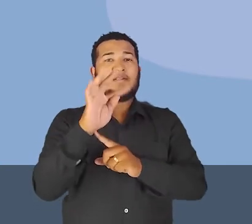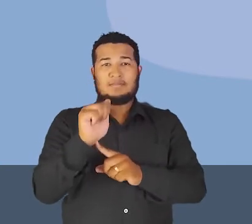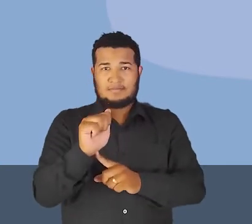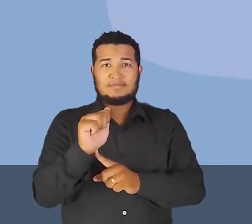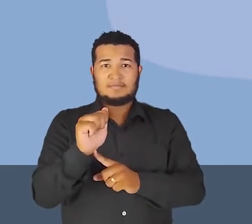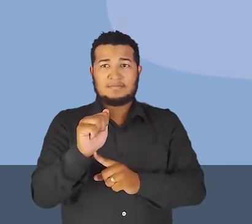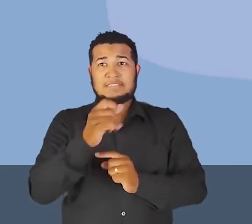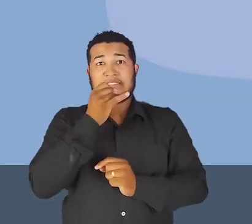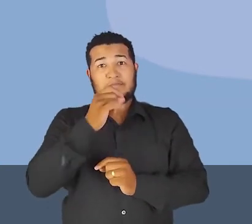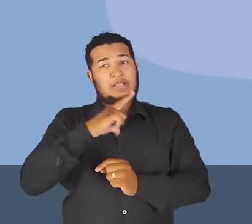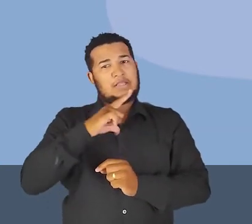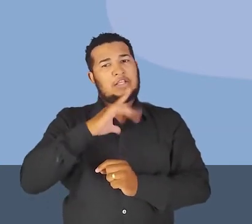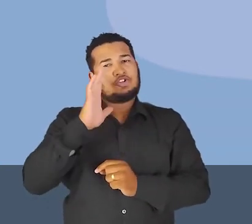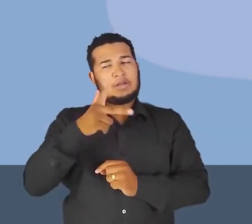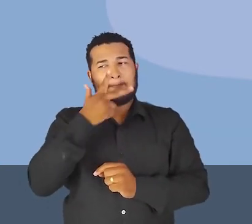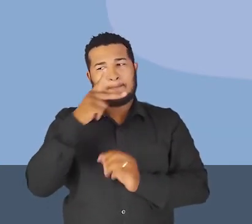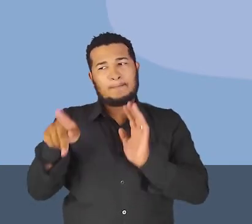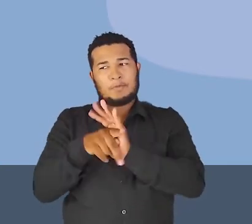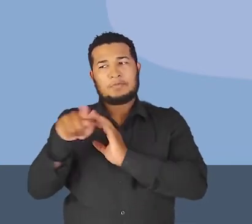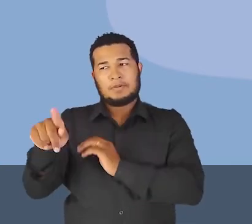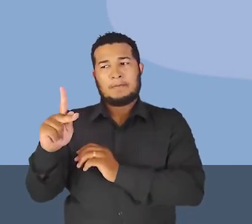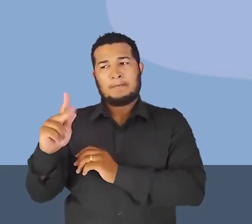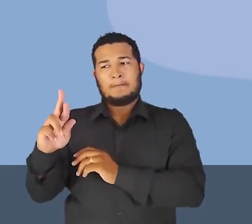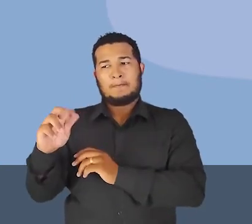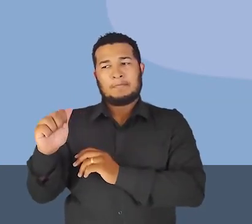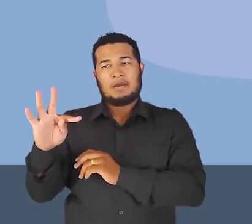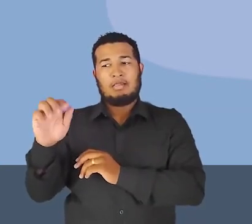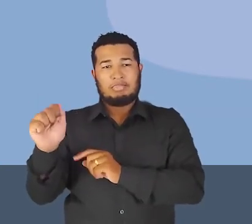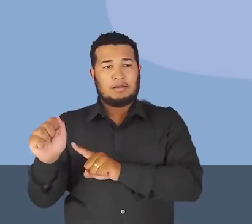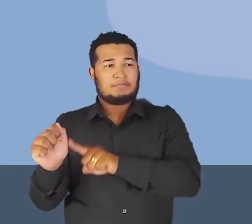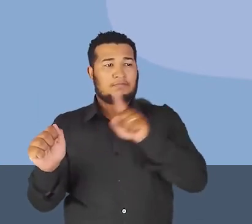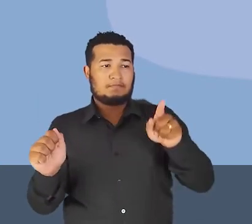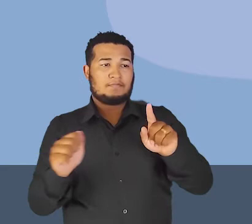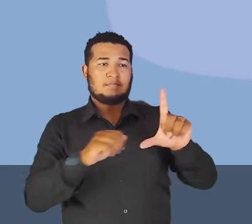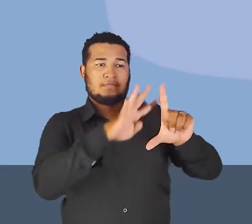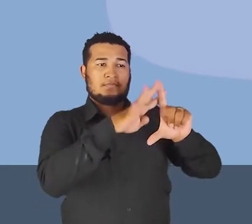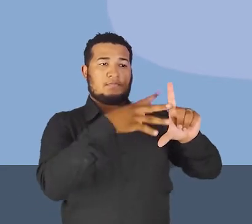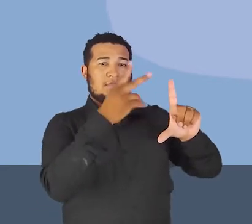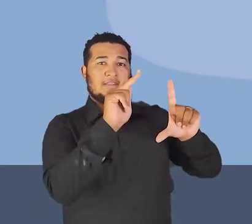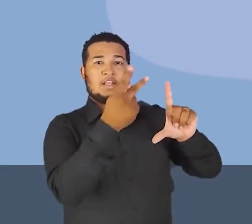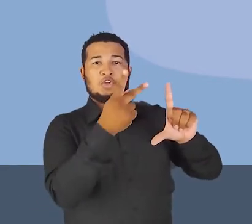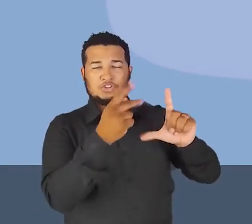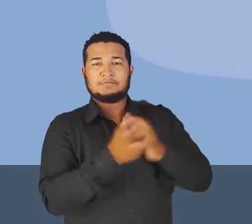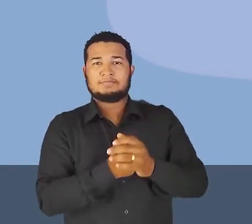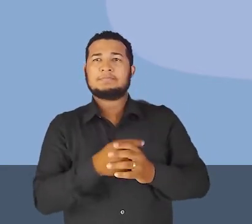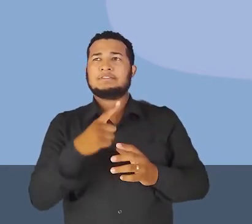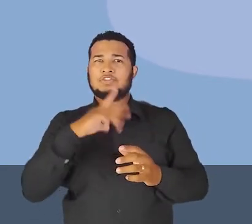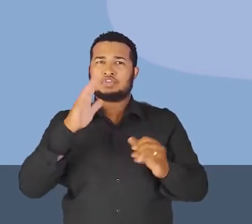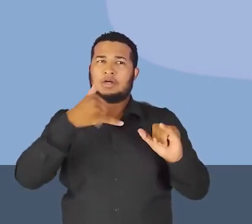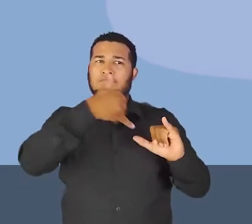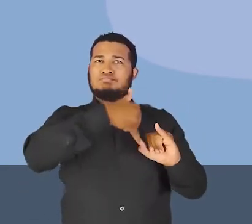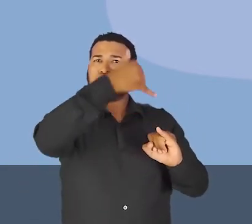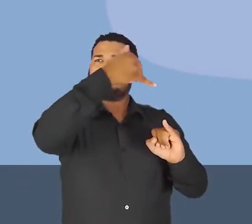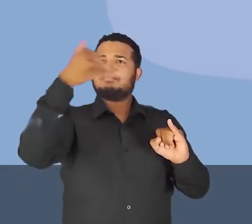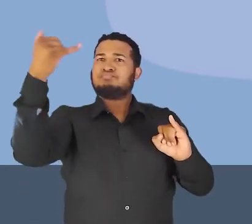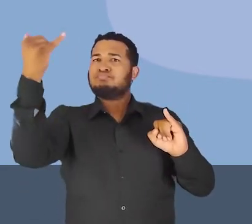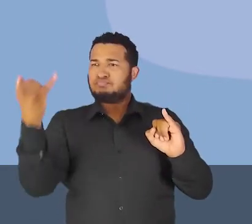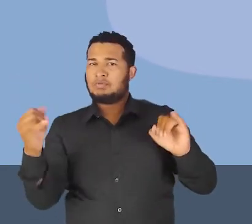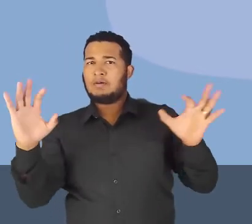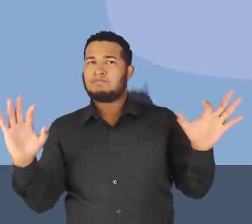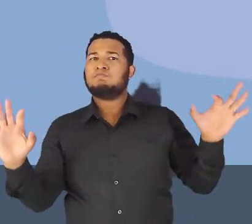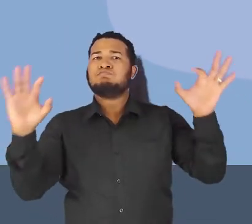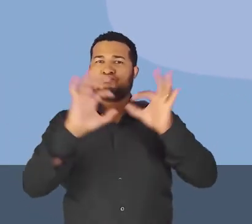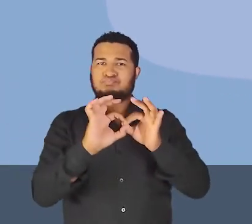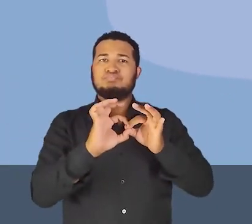numa solução de prata e o hidrogênio do outro lado, assim como o sistema inicial, ligados por um fio condutor e uma